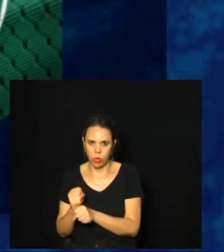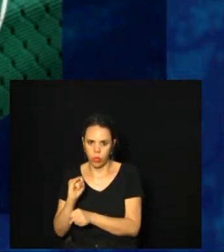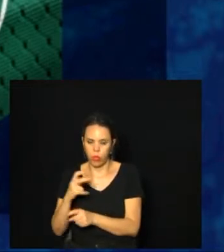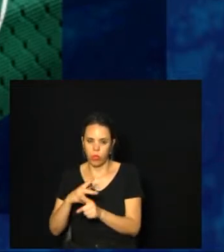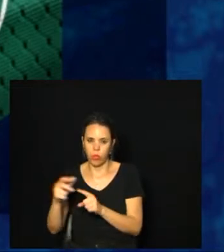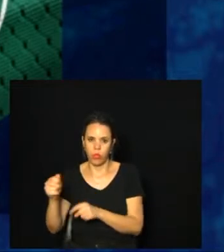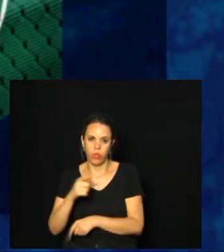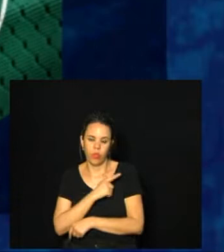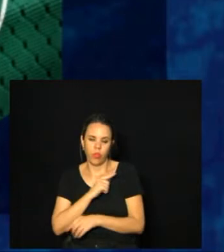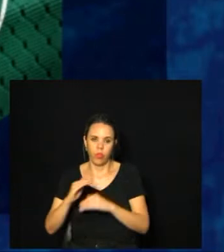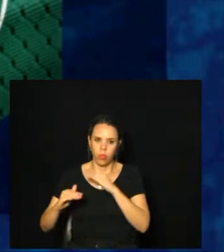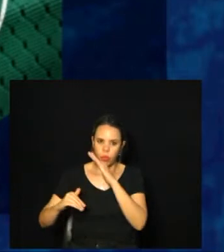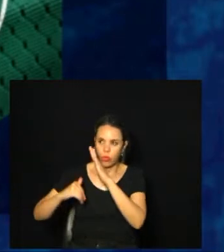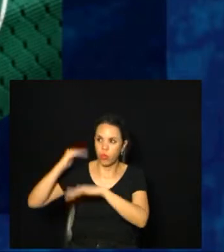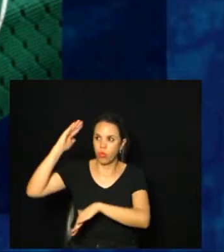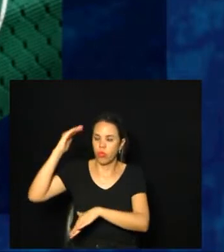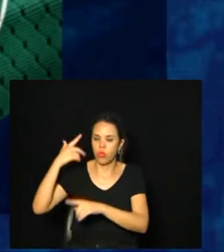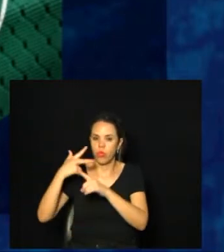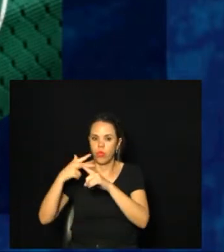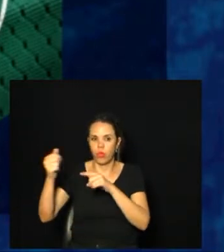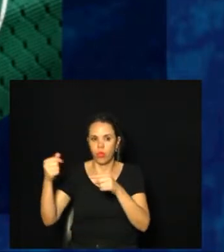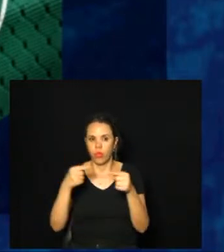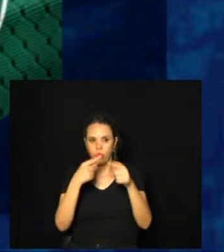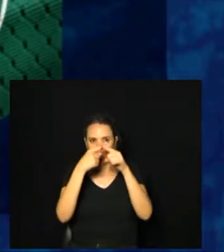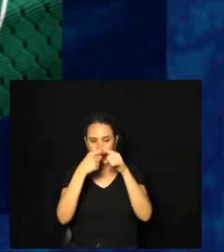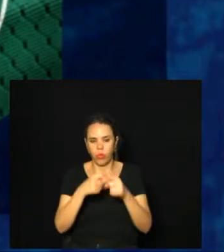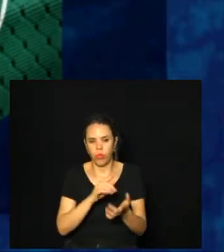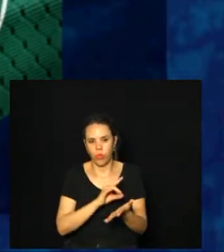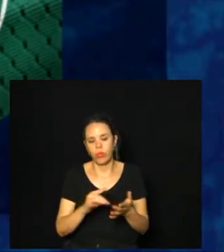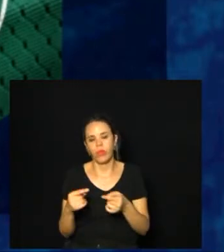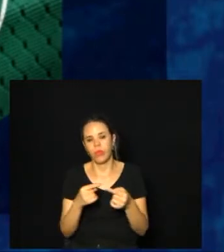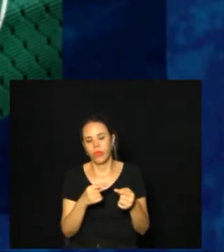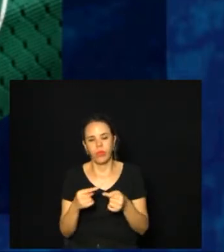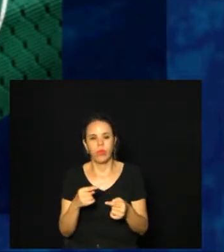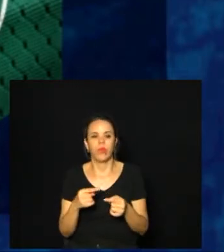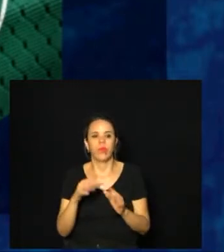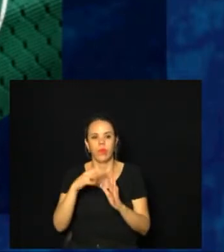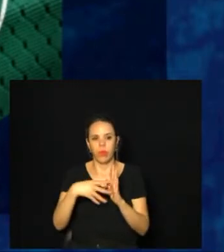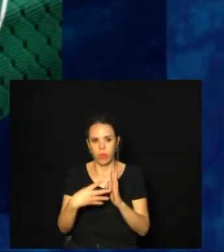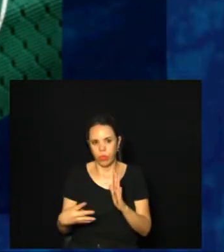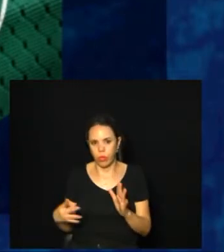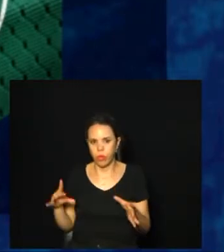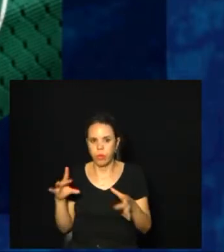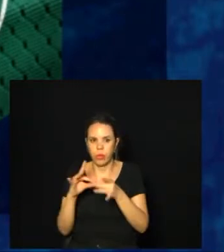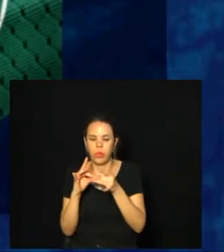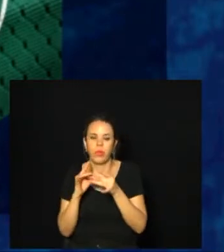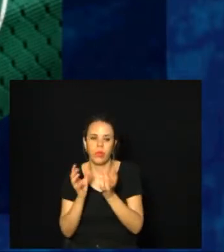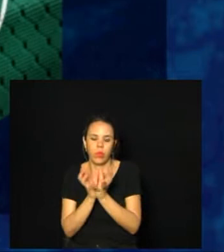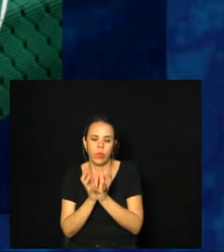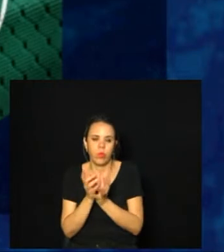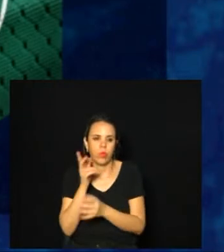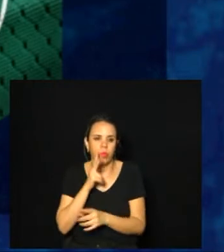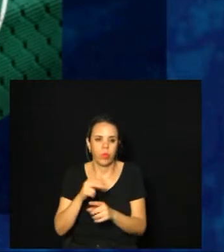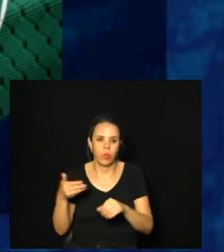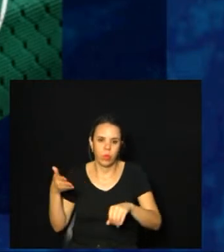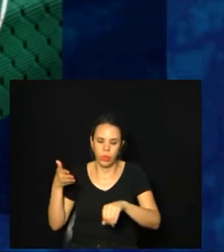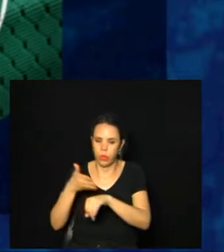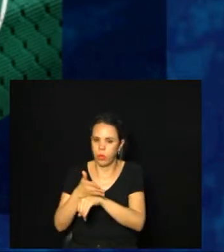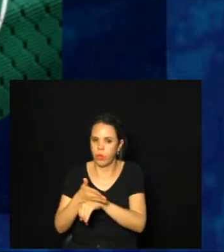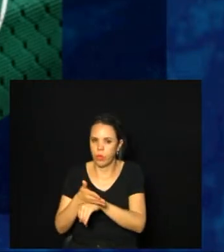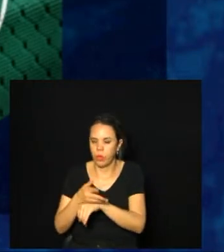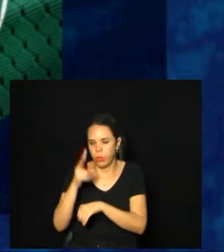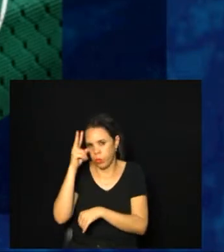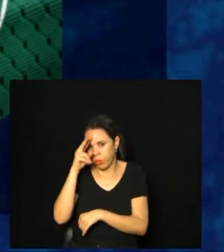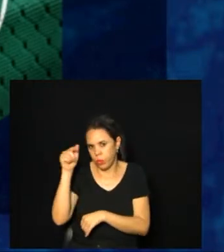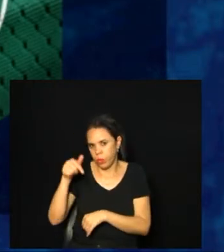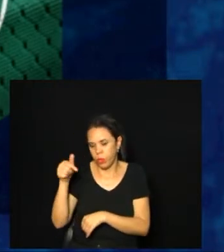vencer hoje, ele ultrapassa o adversário na tabela de classificação e ele cola neste grupo que conquista o acesso.